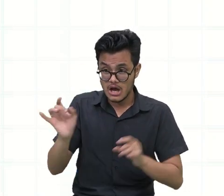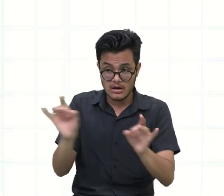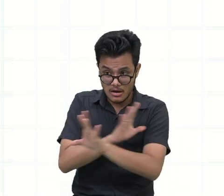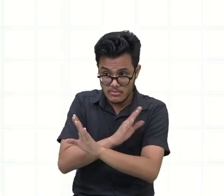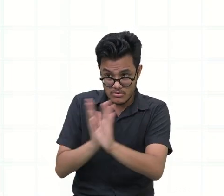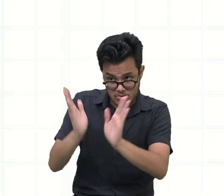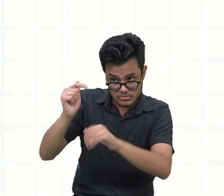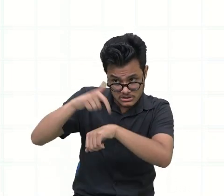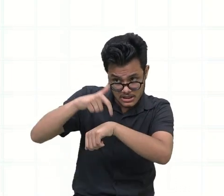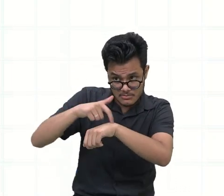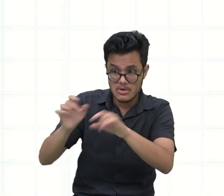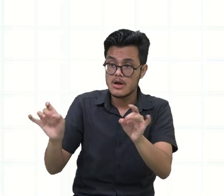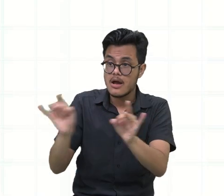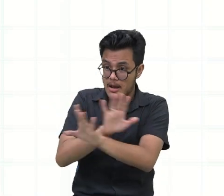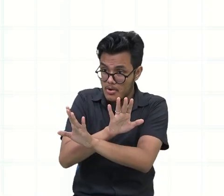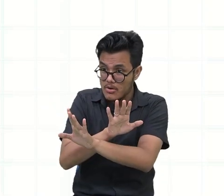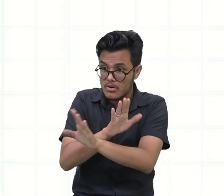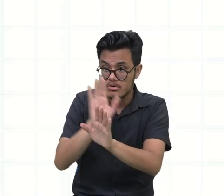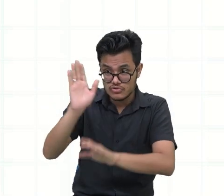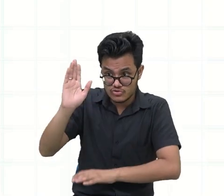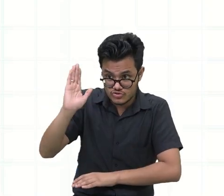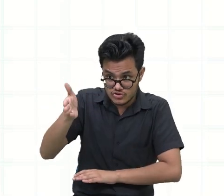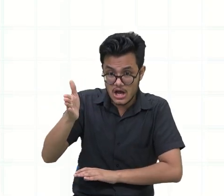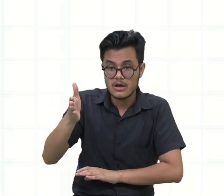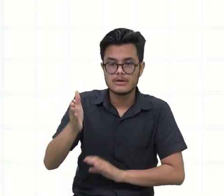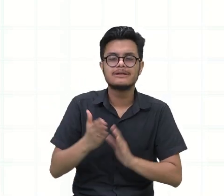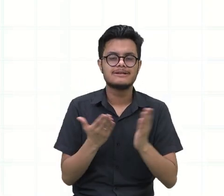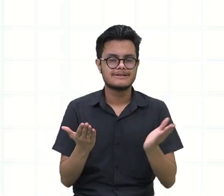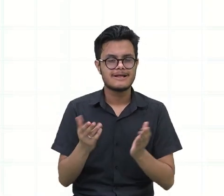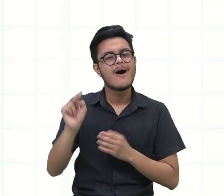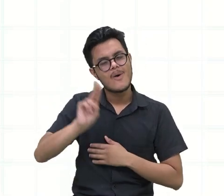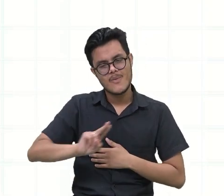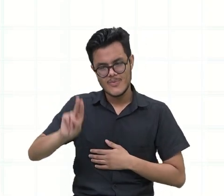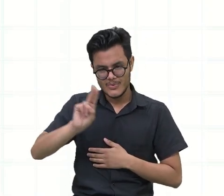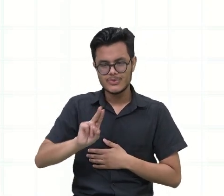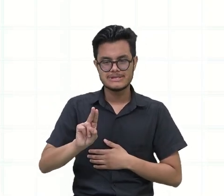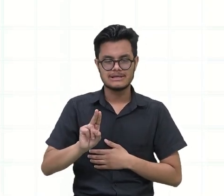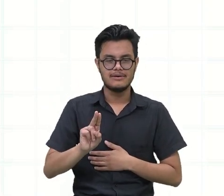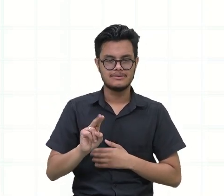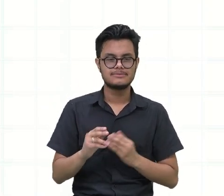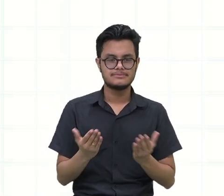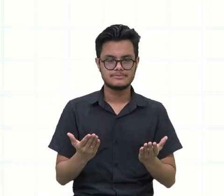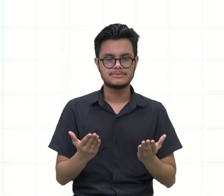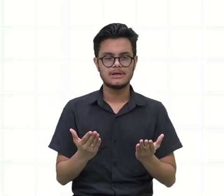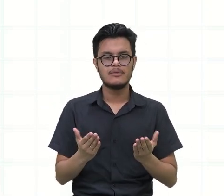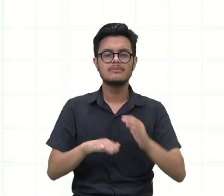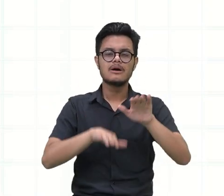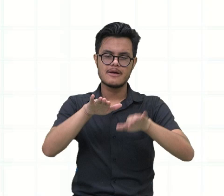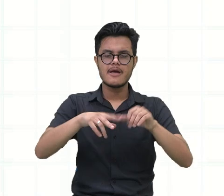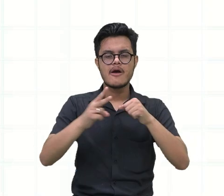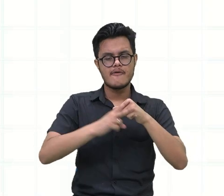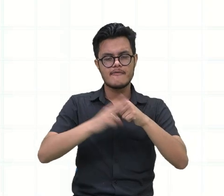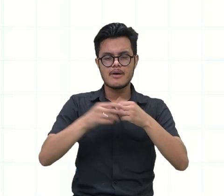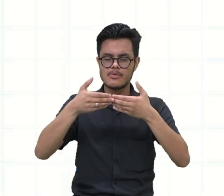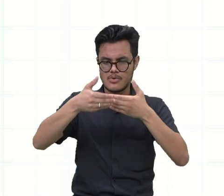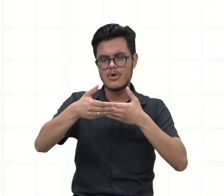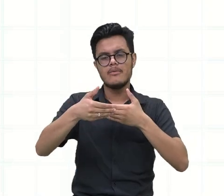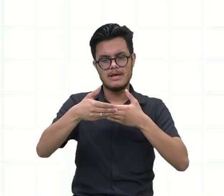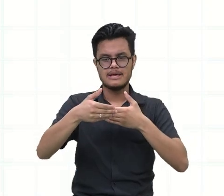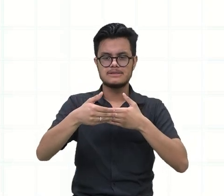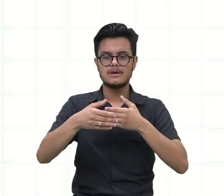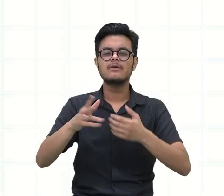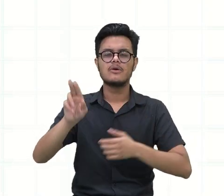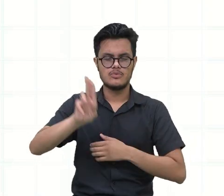frases curtas, né? A gente pode utilizar o verbo iniciando com o verbo, ou então a gente pode iniciar com os